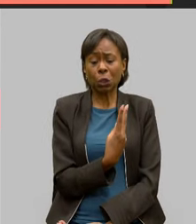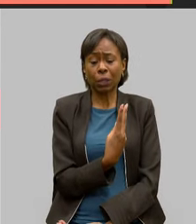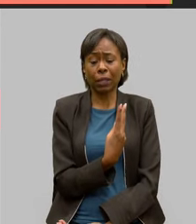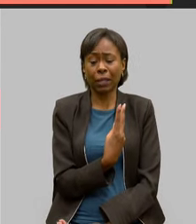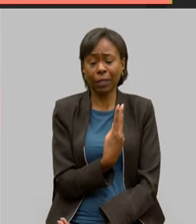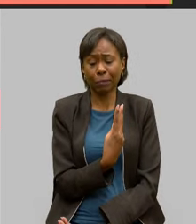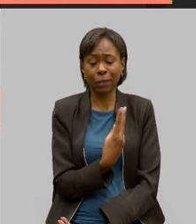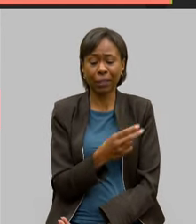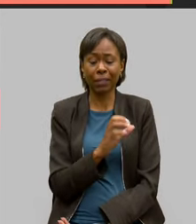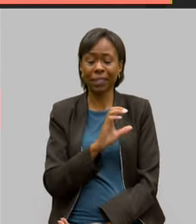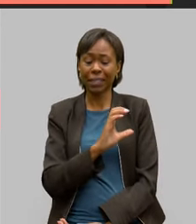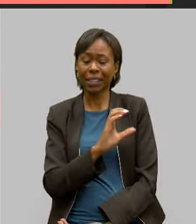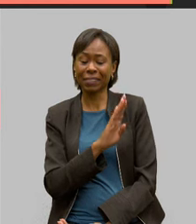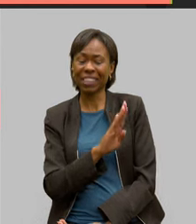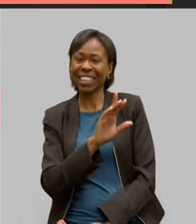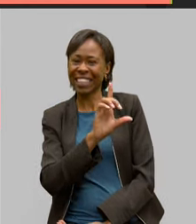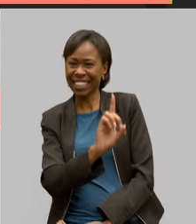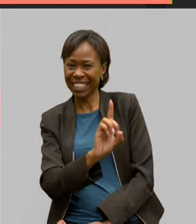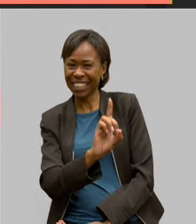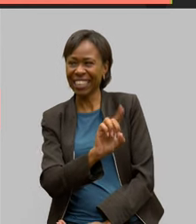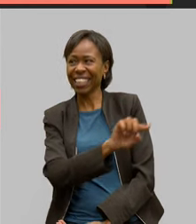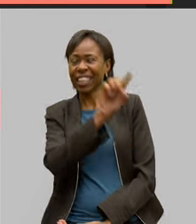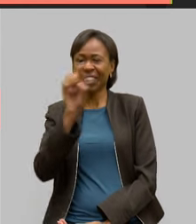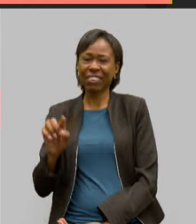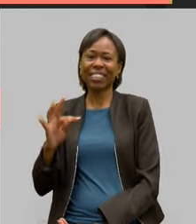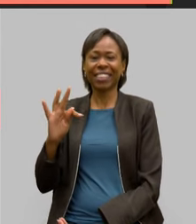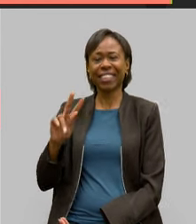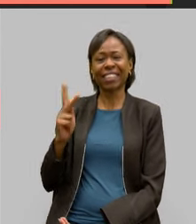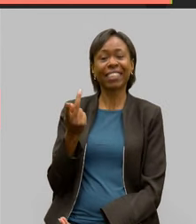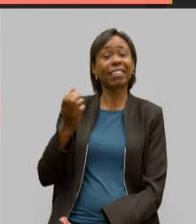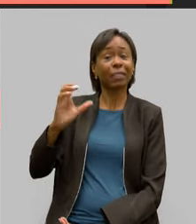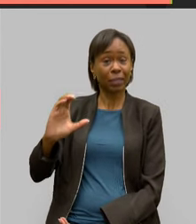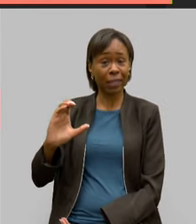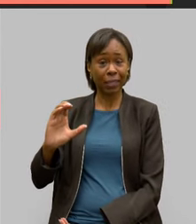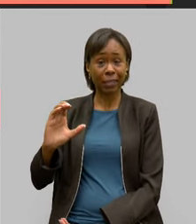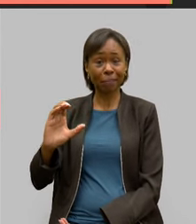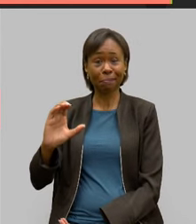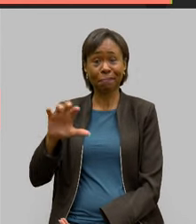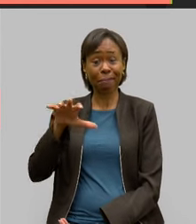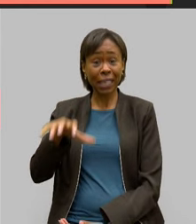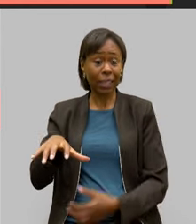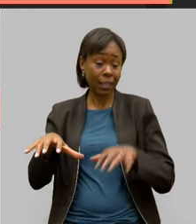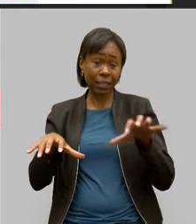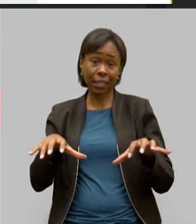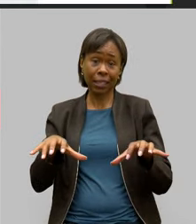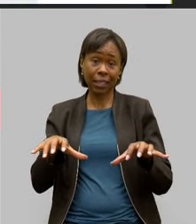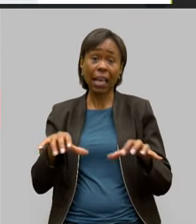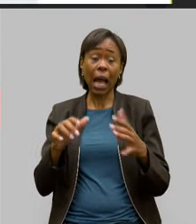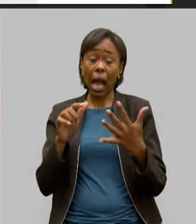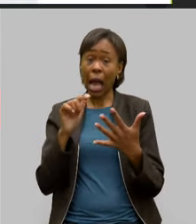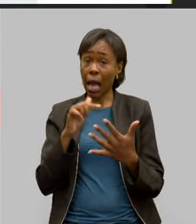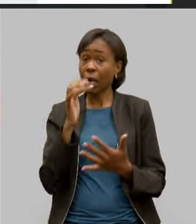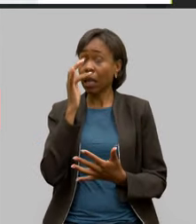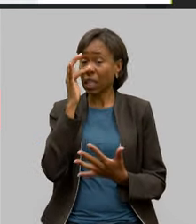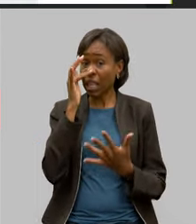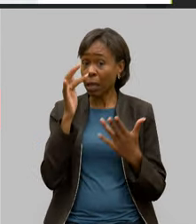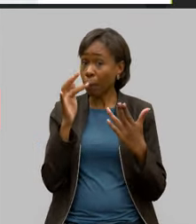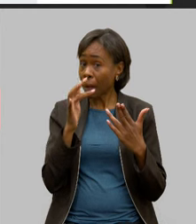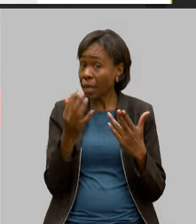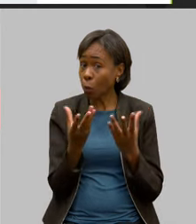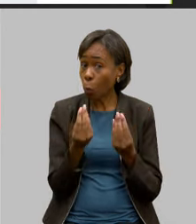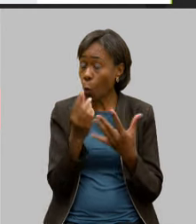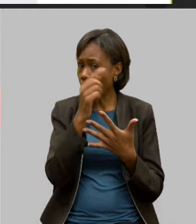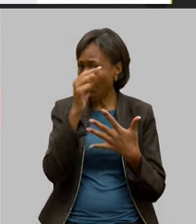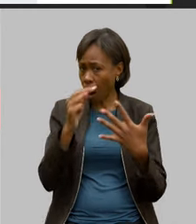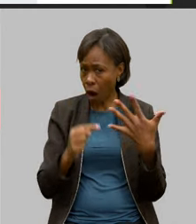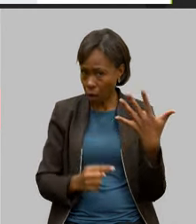thc o que essa planta nos reserva meus amigos não está no gibi tudo bem bom esse